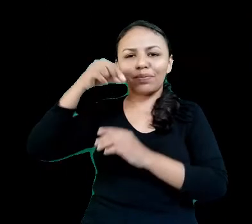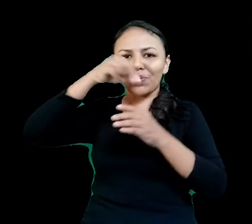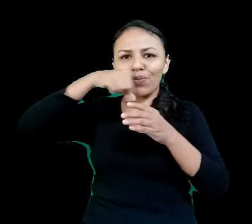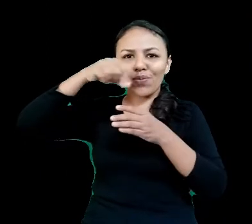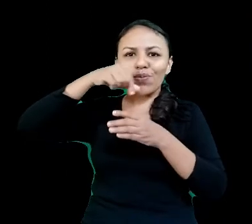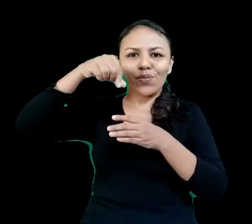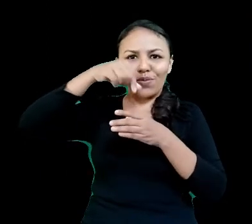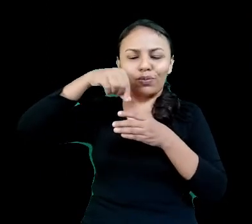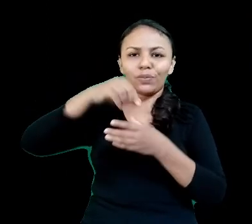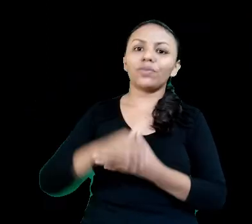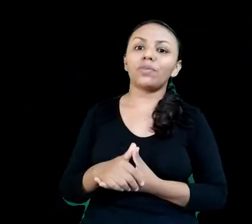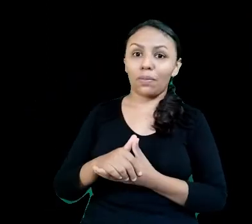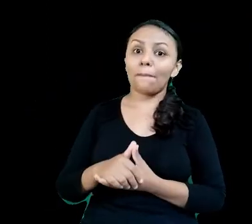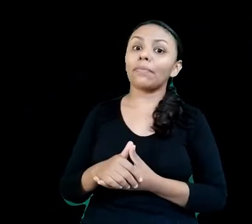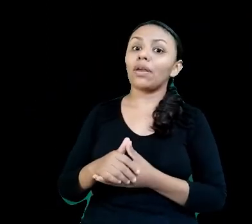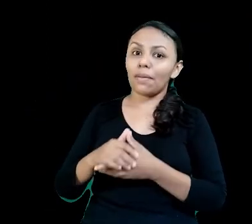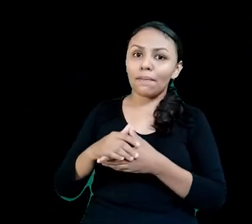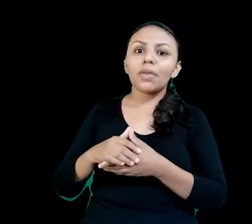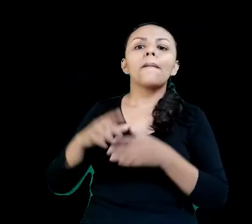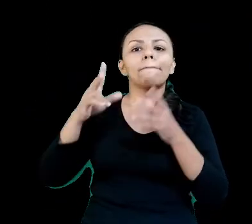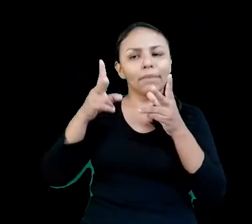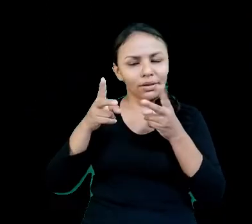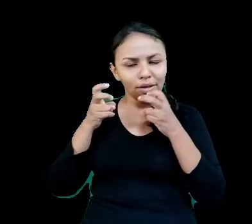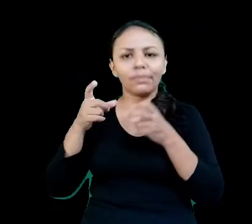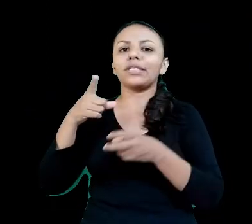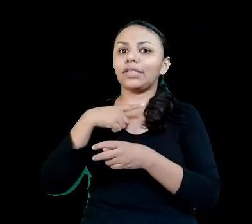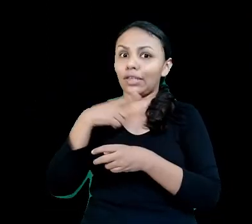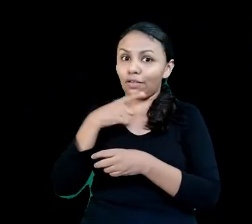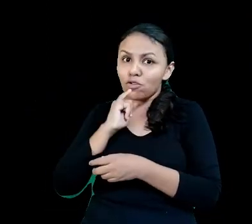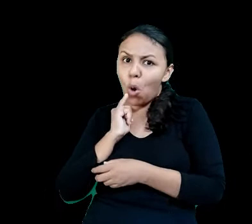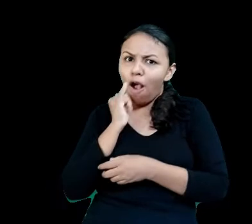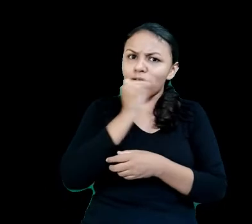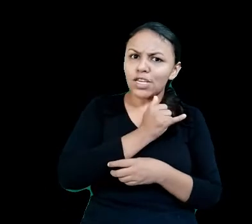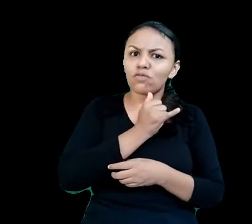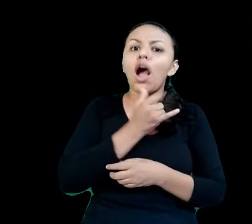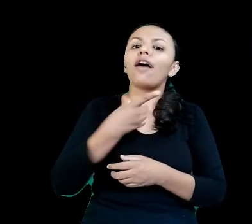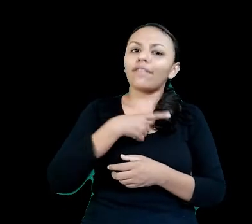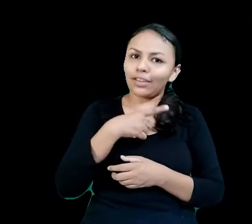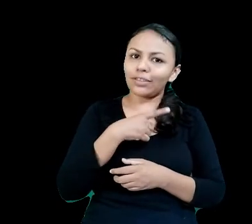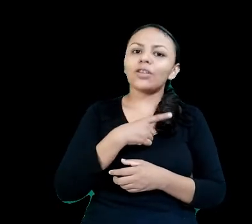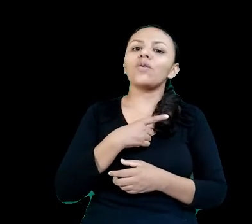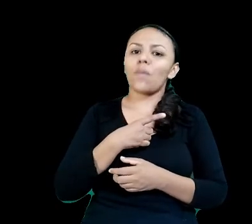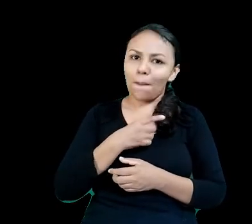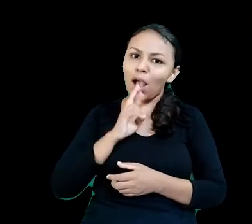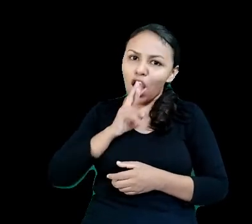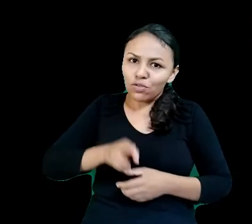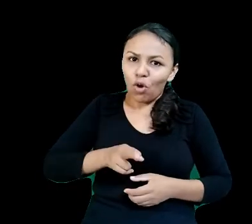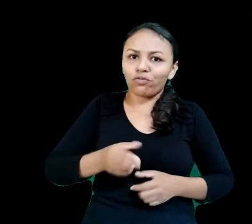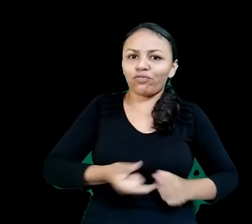nós percebemos que isso vai fazer uma ativação e vai desencadear uma resposta lá no